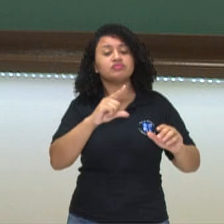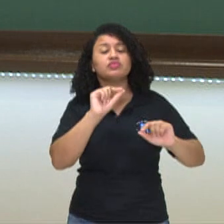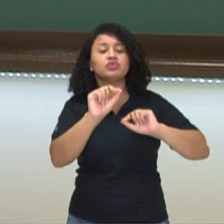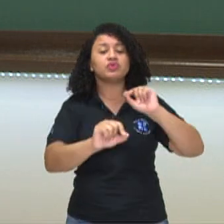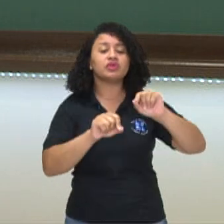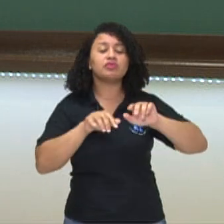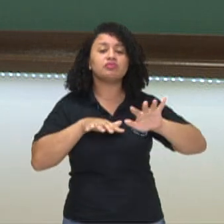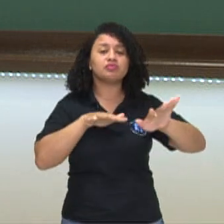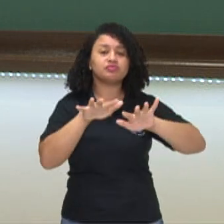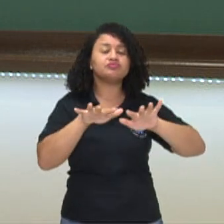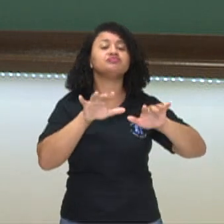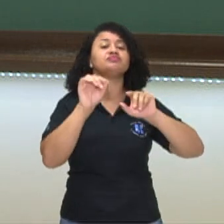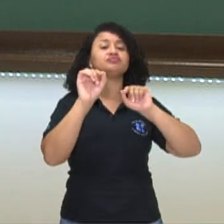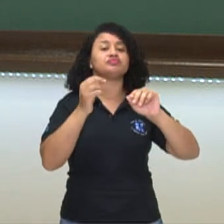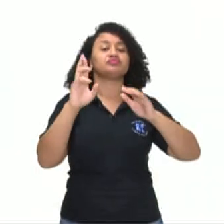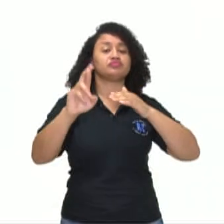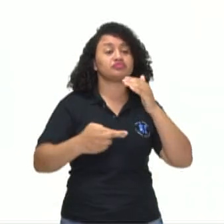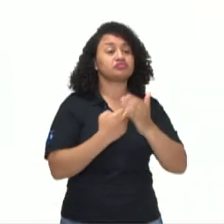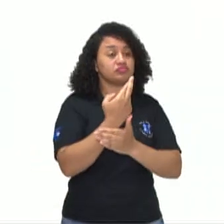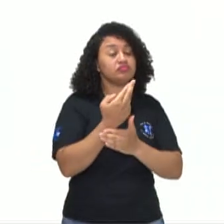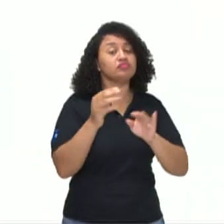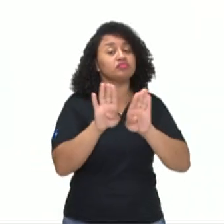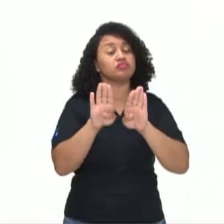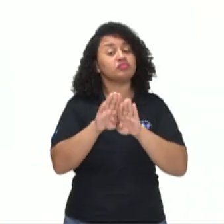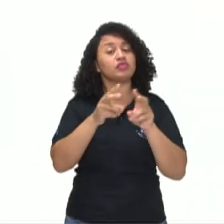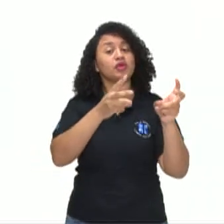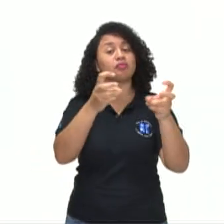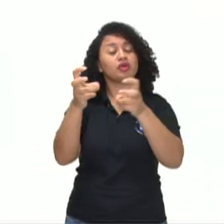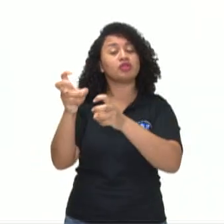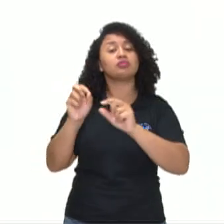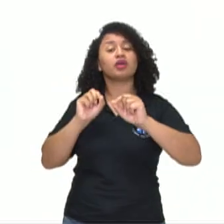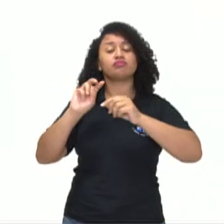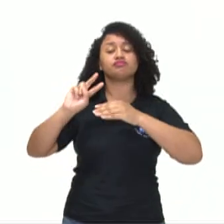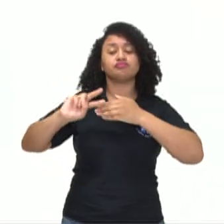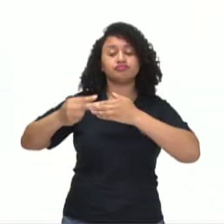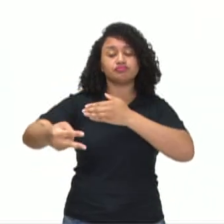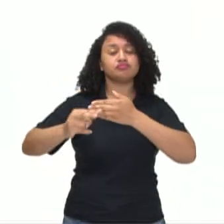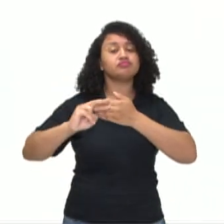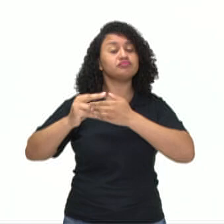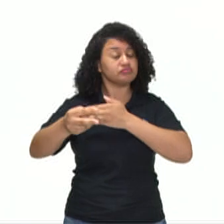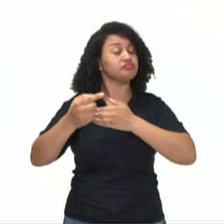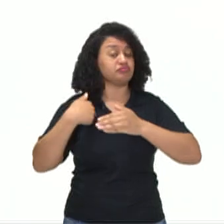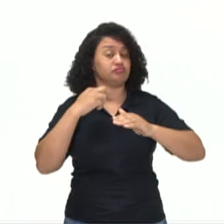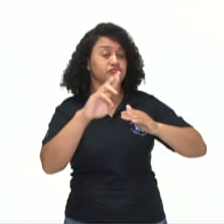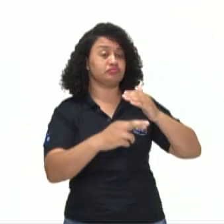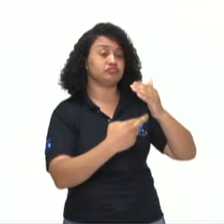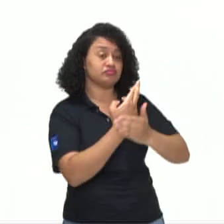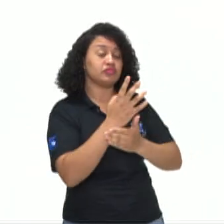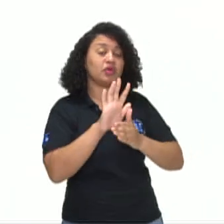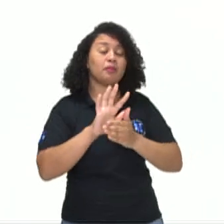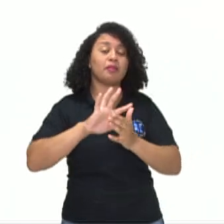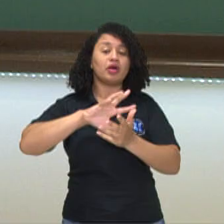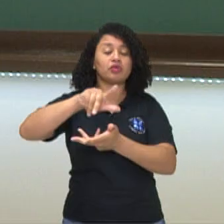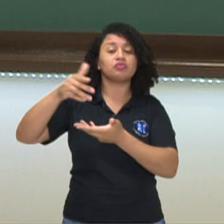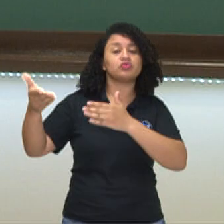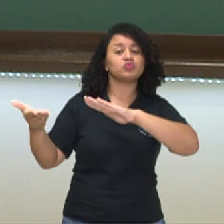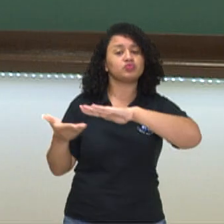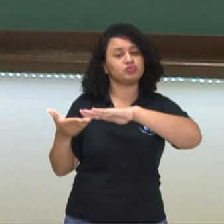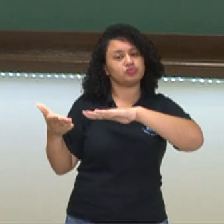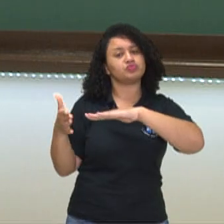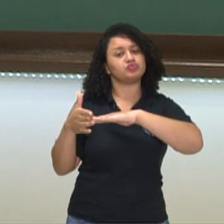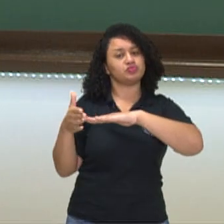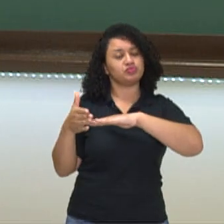compõem o movimento renascentista e identificar as consequências do renascimento para o mundo moderno, né?